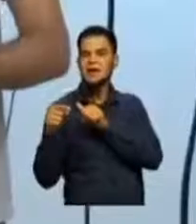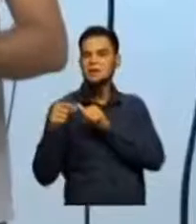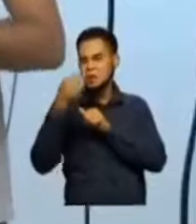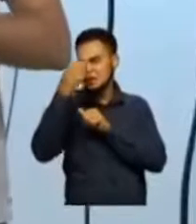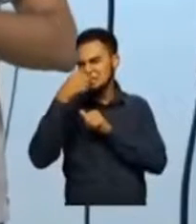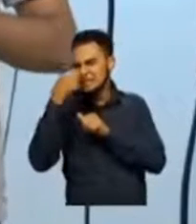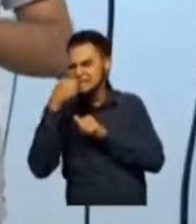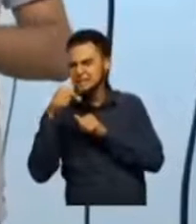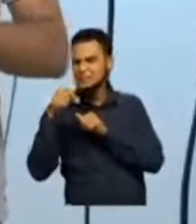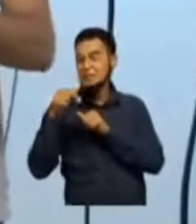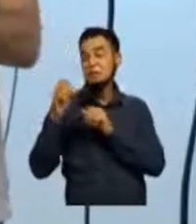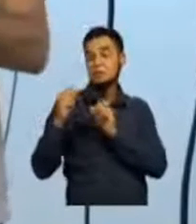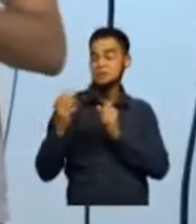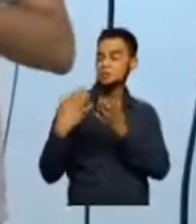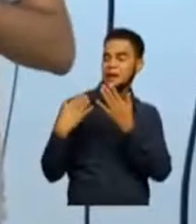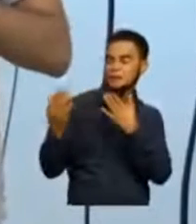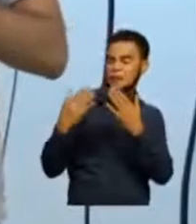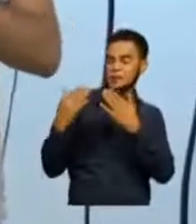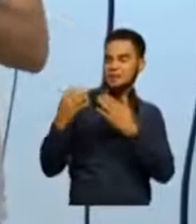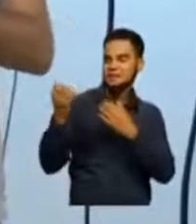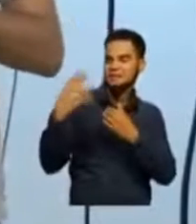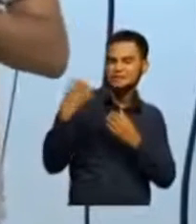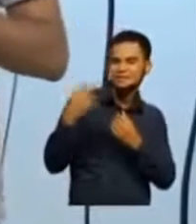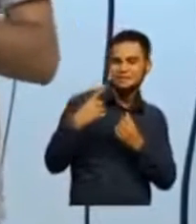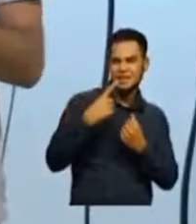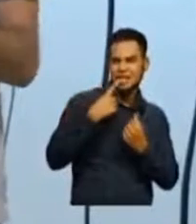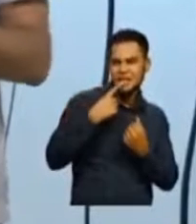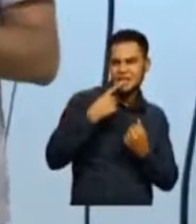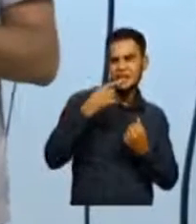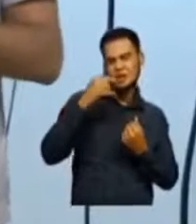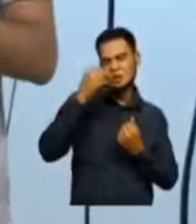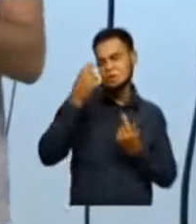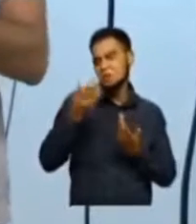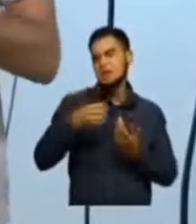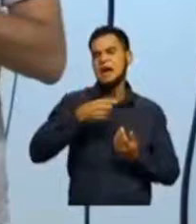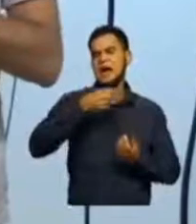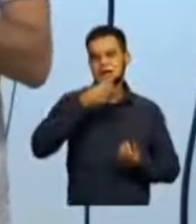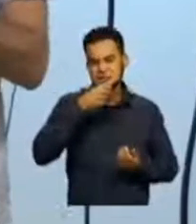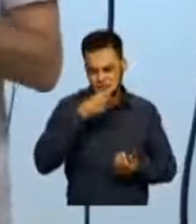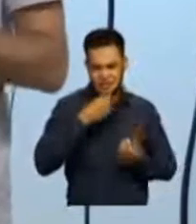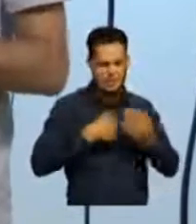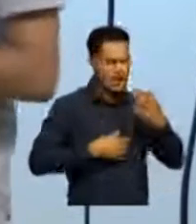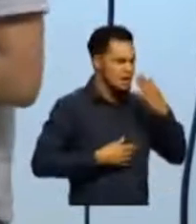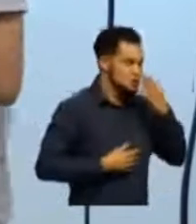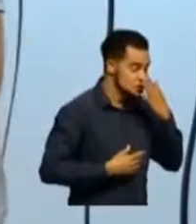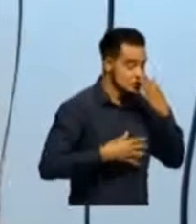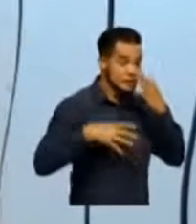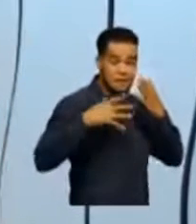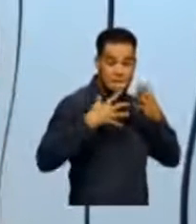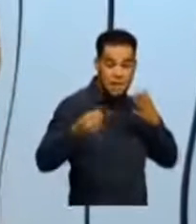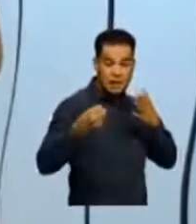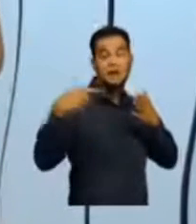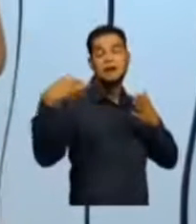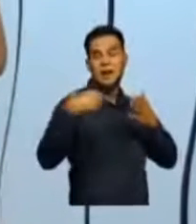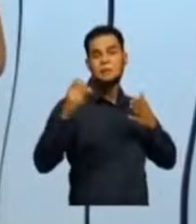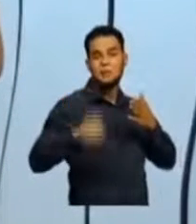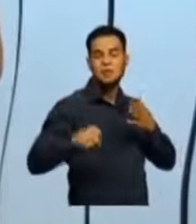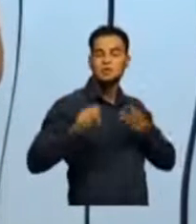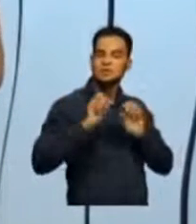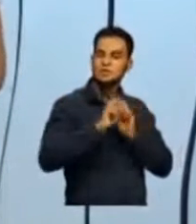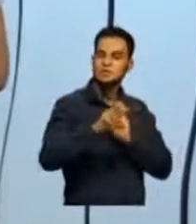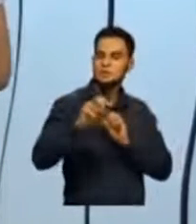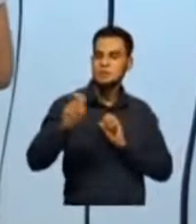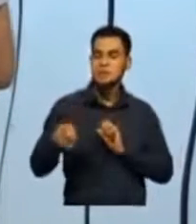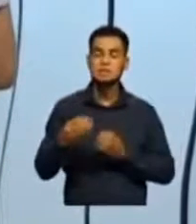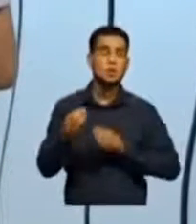as gotículas de saliva ou no espirro contaminadas que vão fazer essa contaminação. A